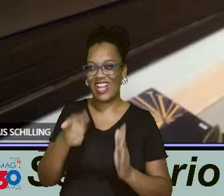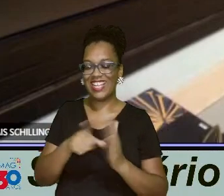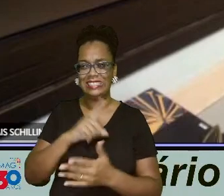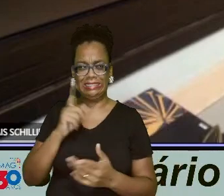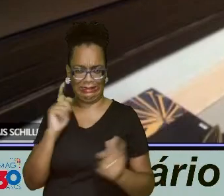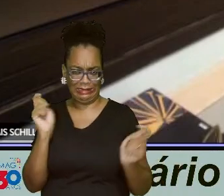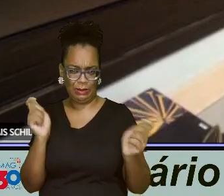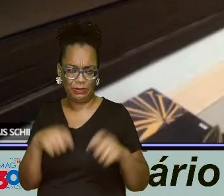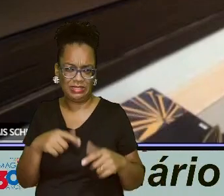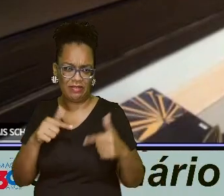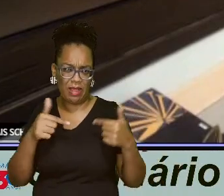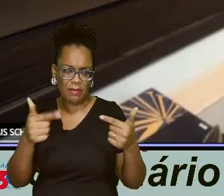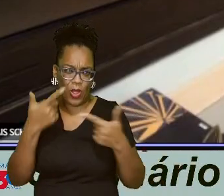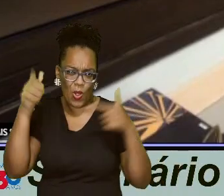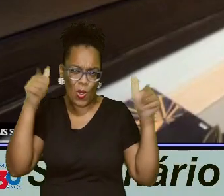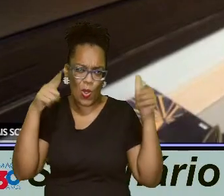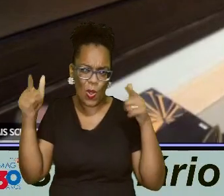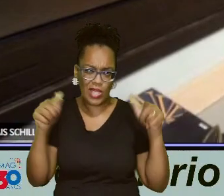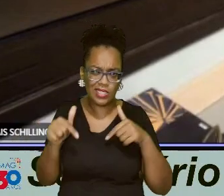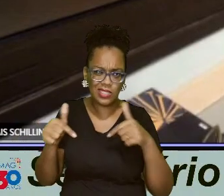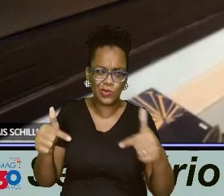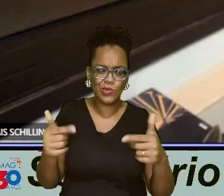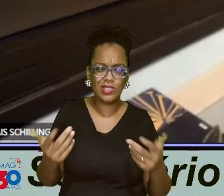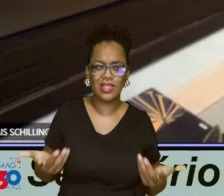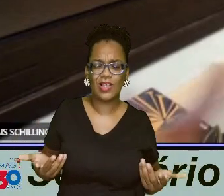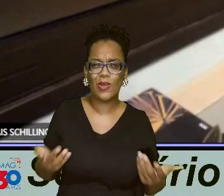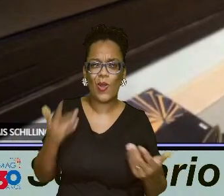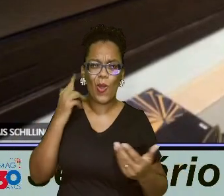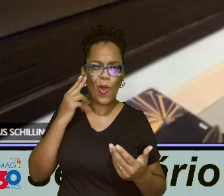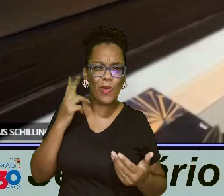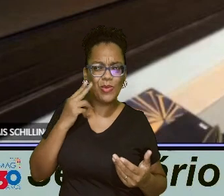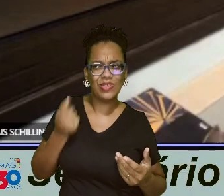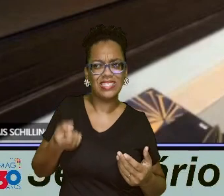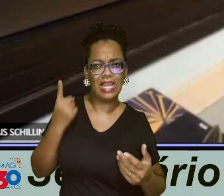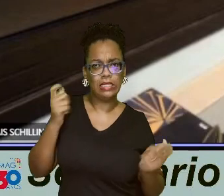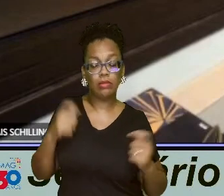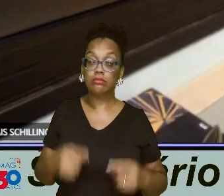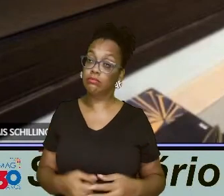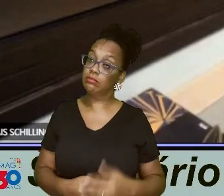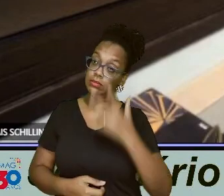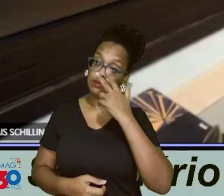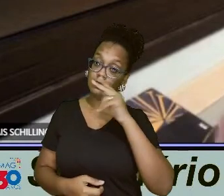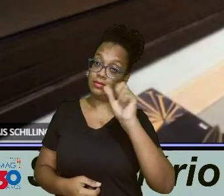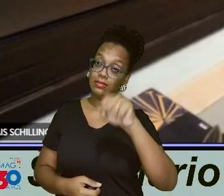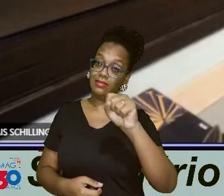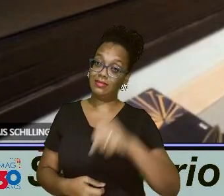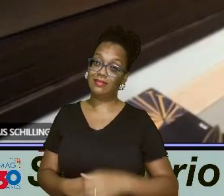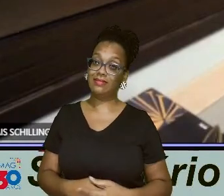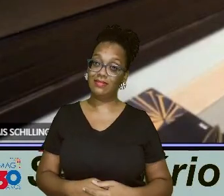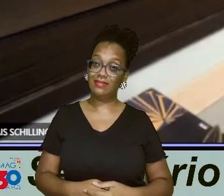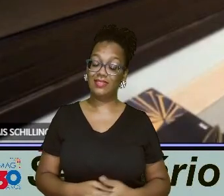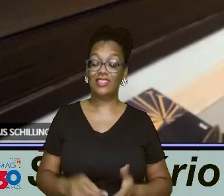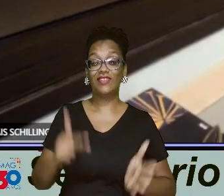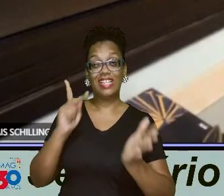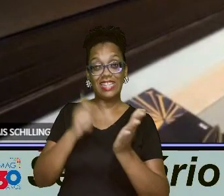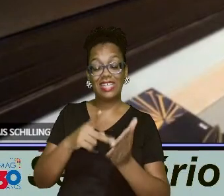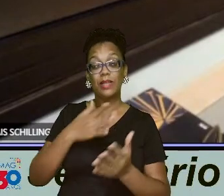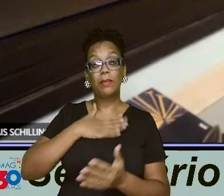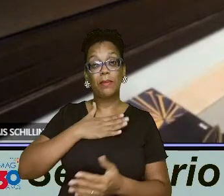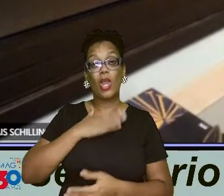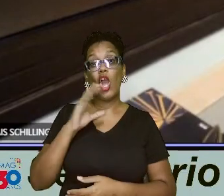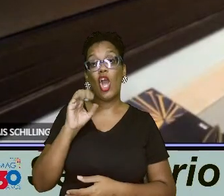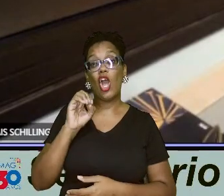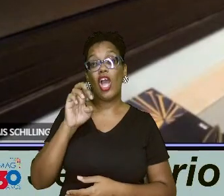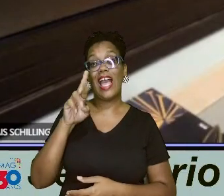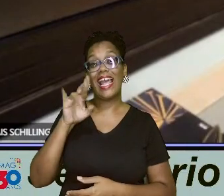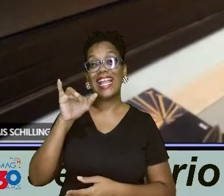isso é possível aplicar em outras execuções, nas execuções comuns? Será que nós podemos? Me parece que sim. Na verdade, para mim, coerência